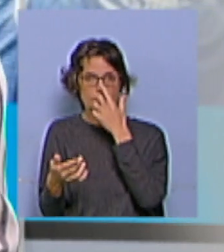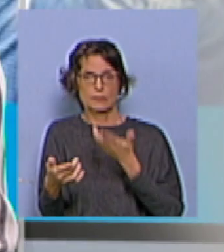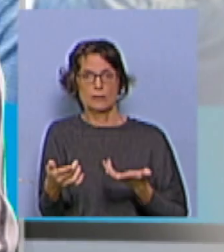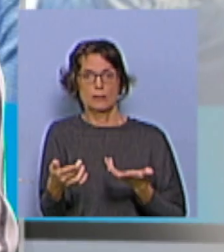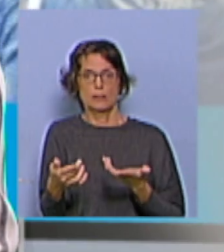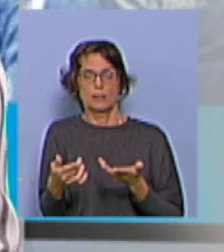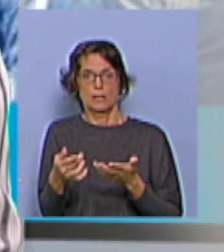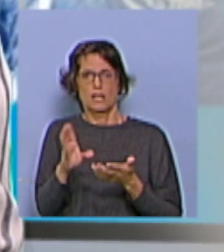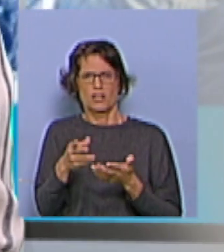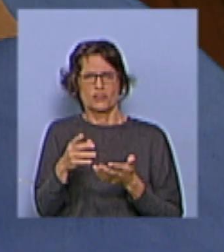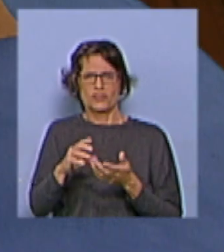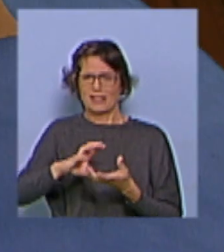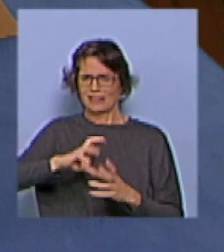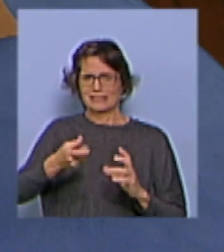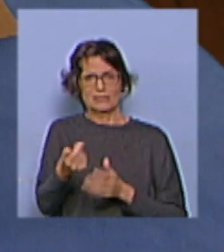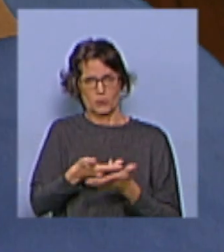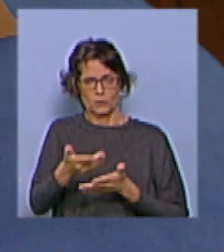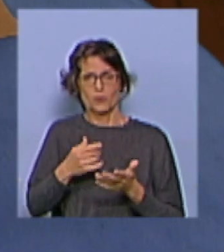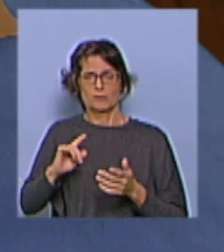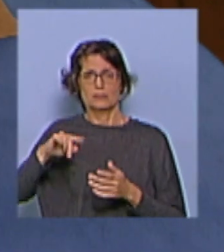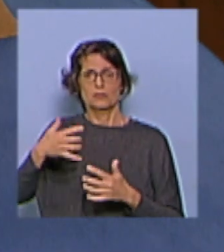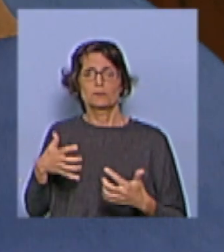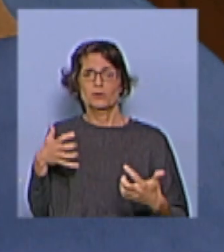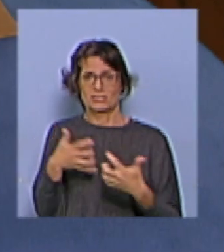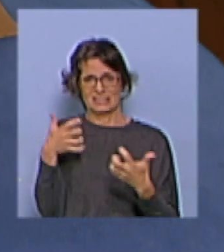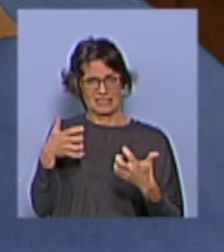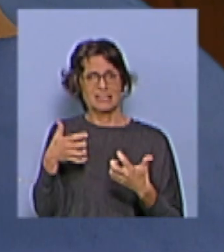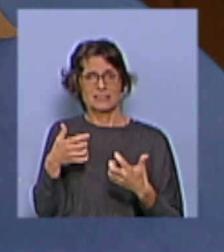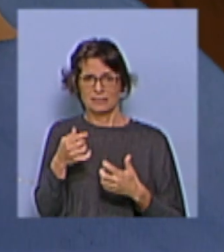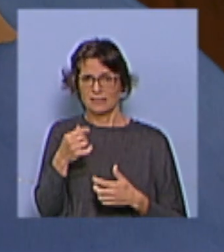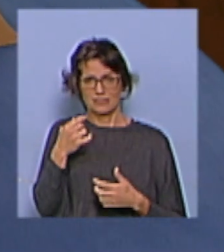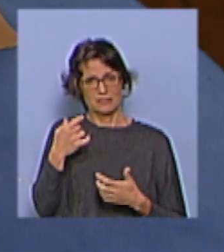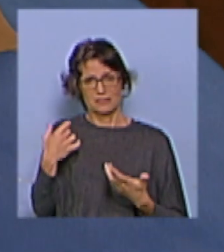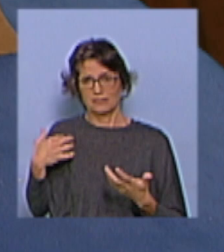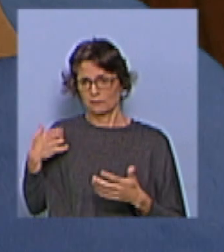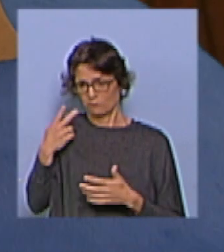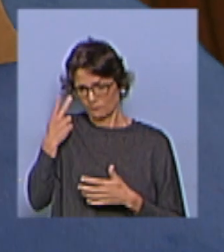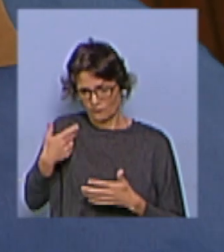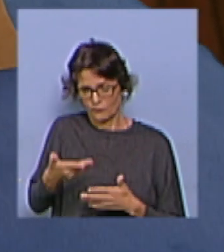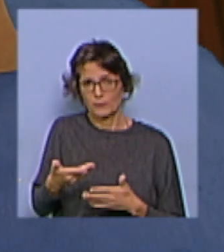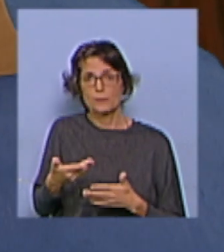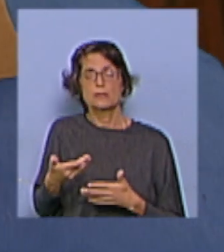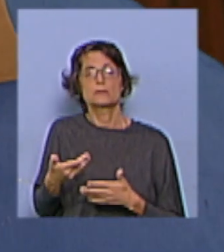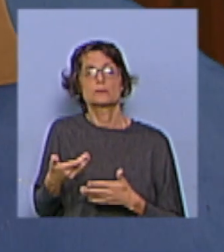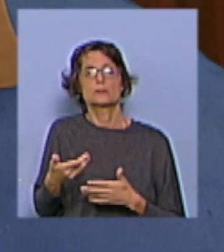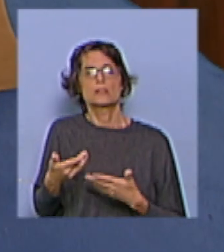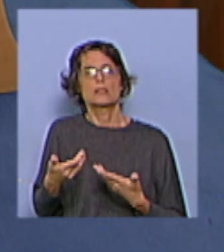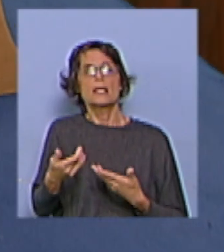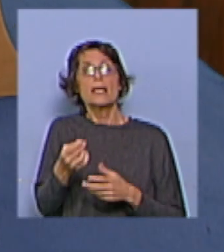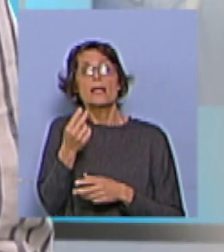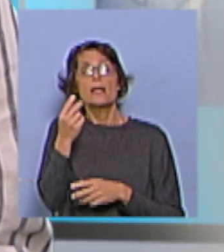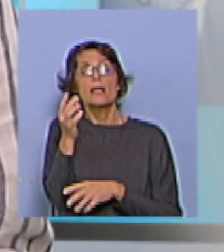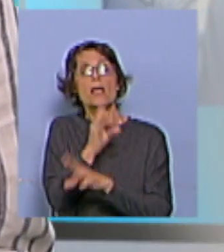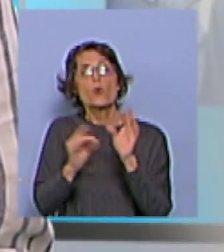no pós-guerra, não é? A Europa arregaçou as mangas, ultrapassou conflitos e parece estar